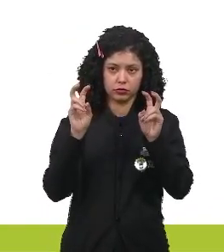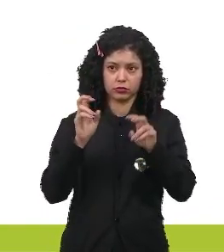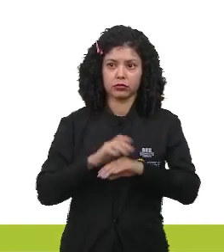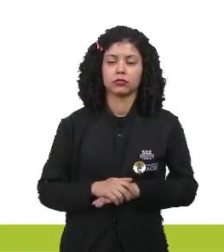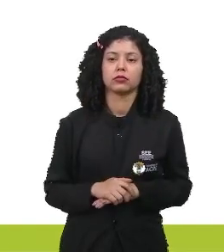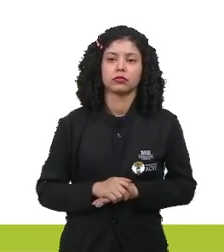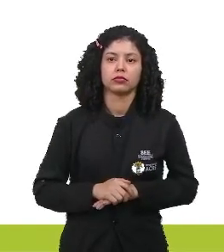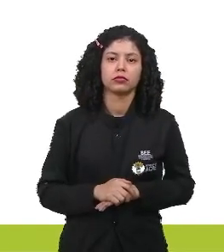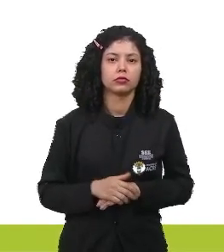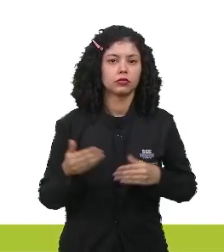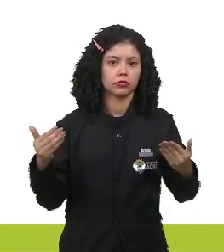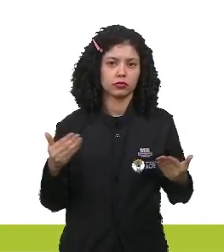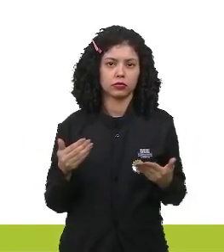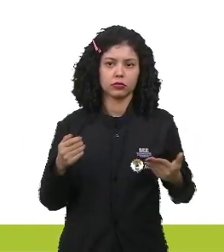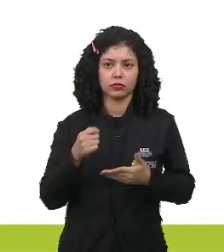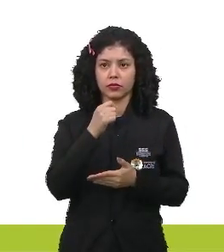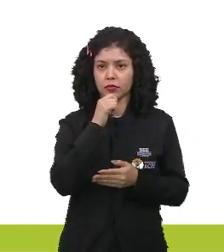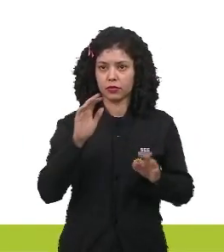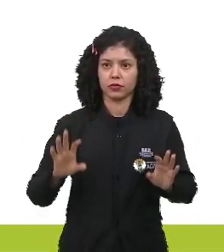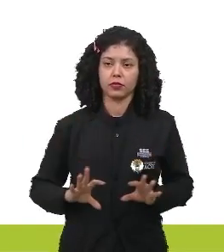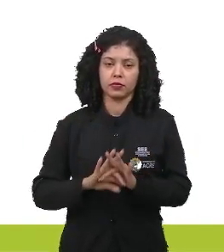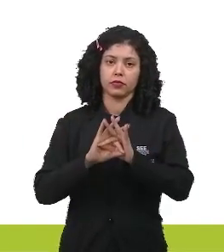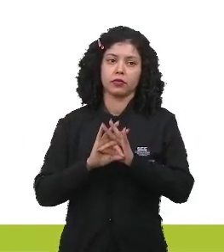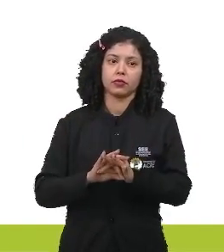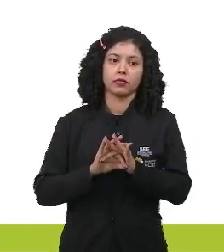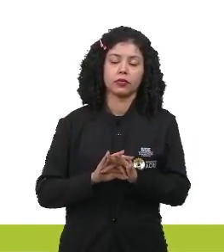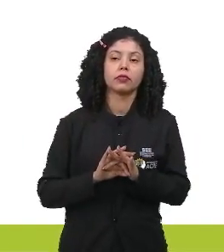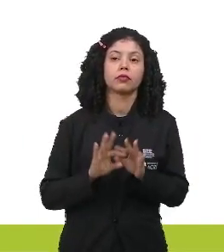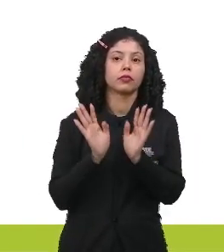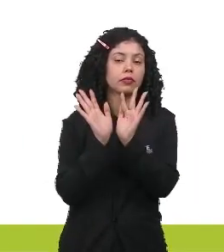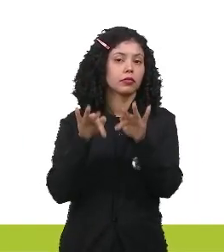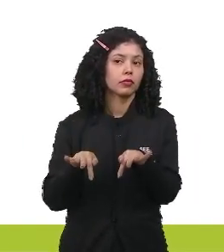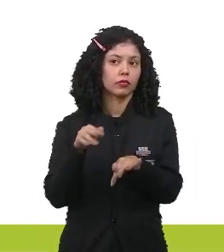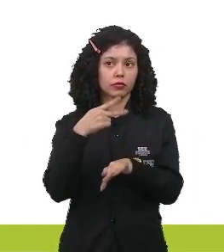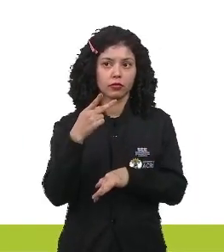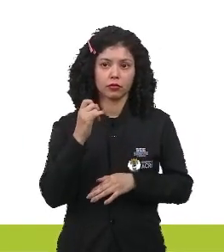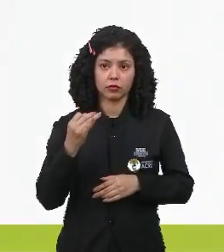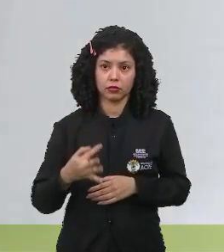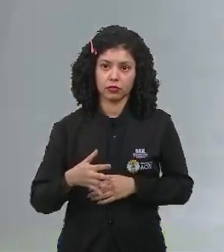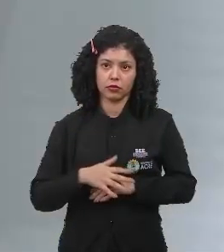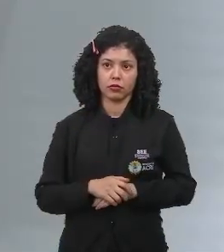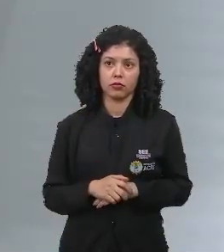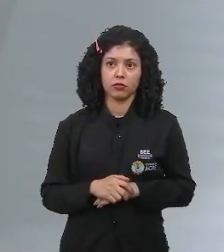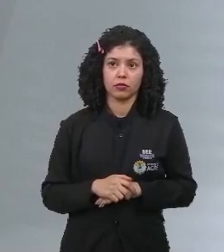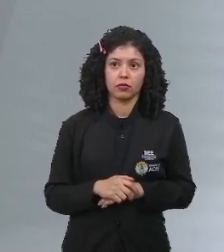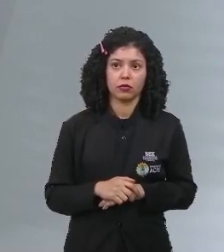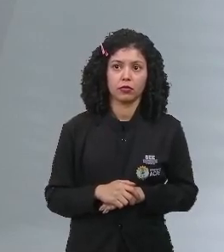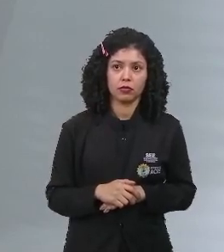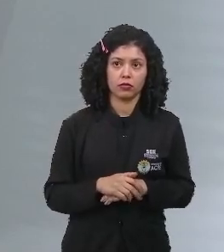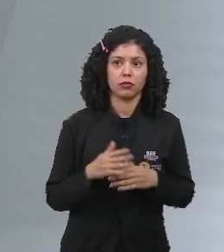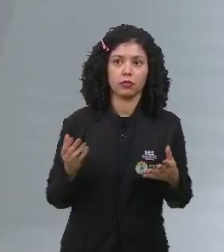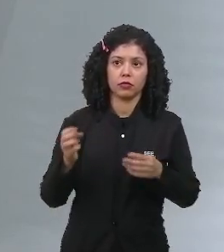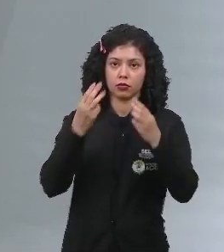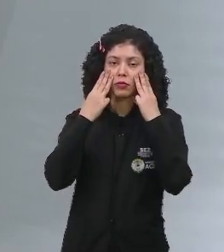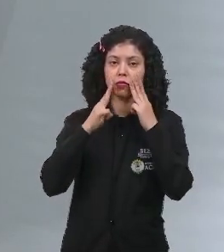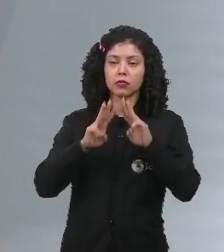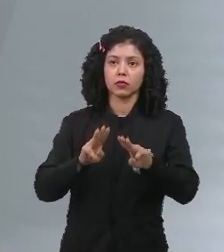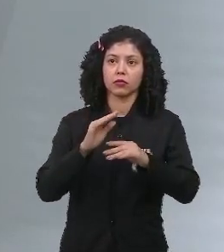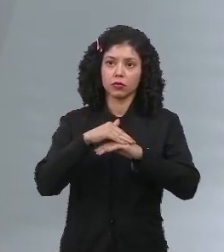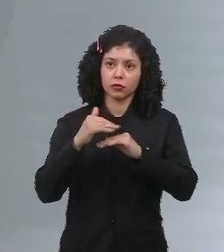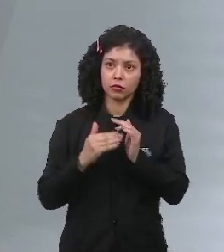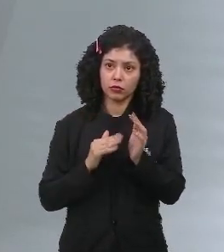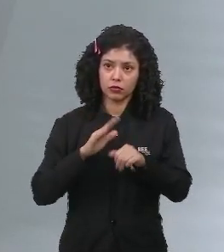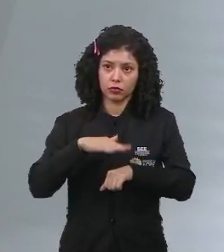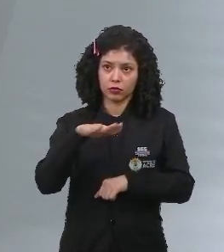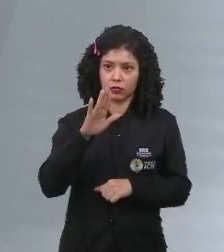Então agora eu quero dizer alguma coisa relacionado a essa história dos fins justifica os meios então para Maquiavel vale tudo e